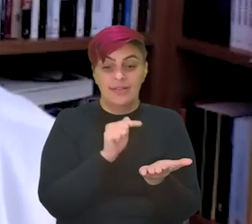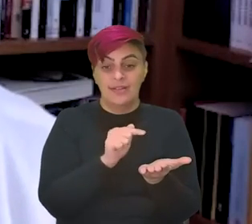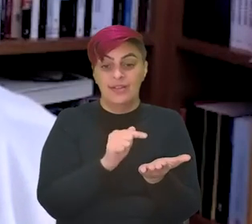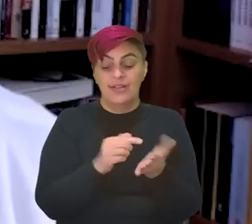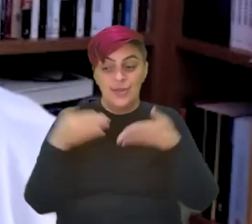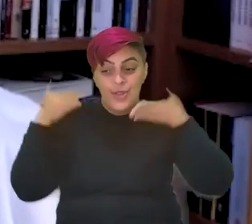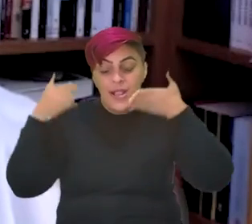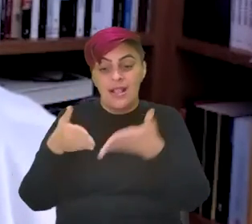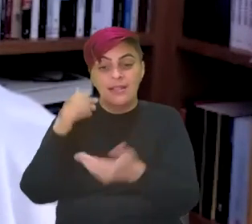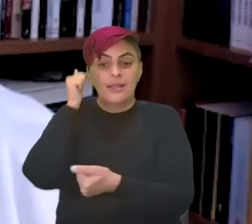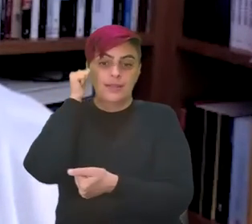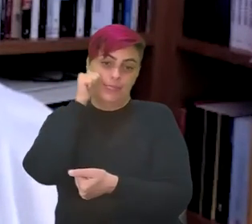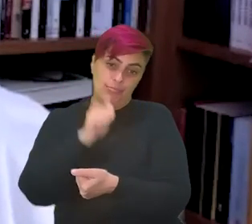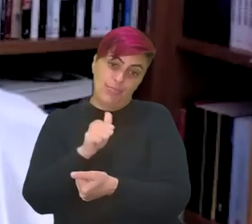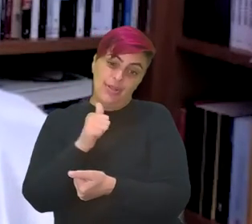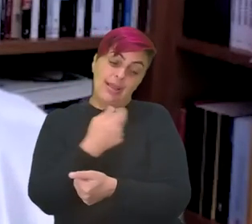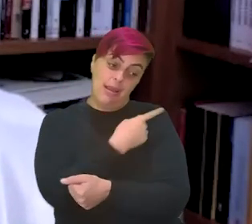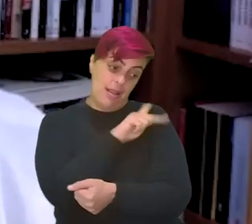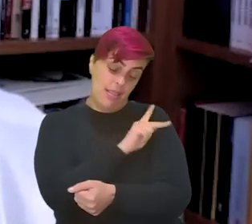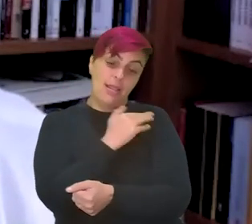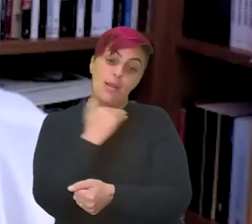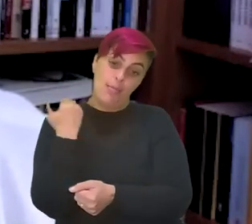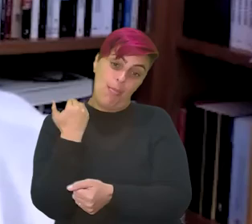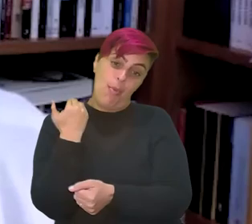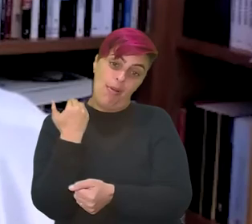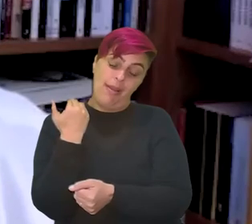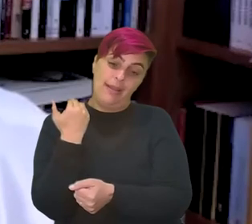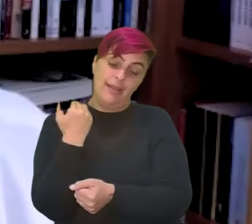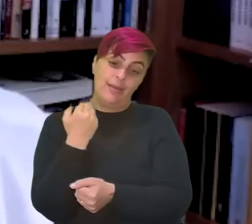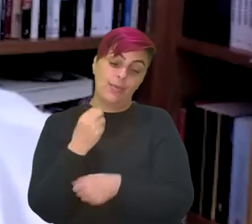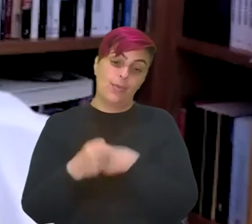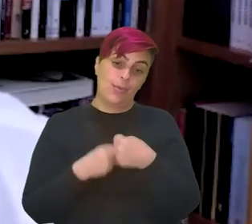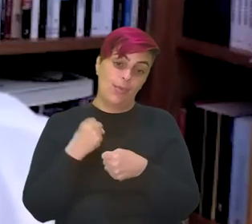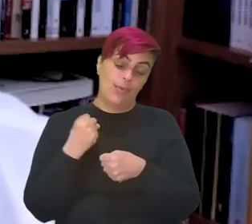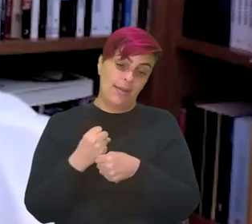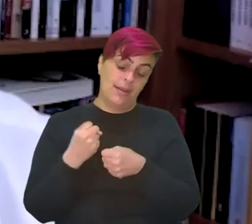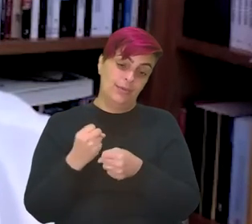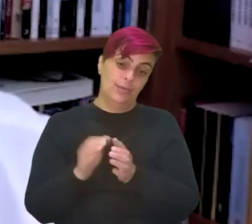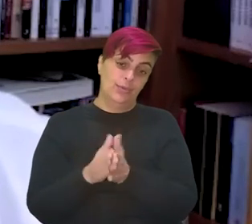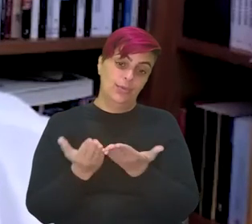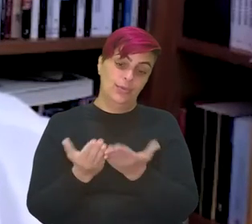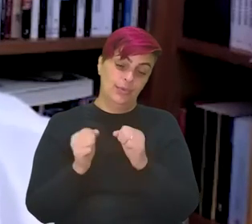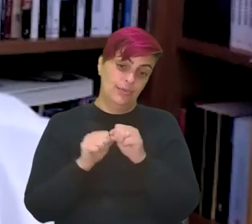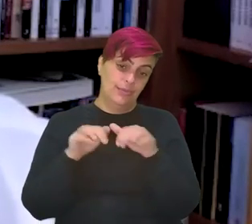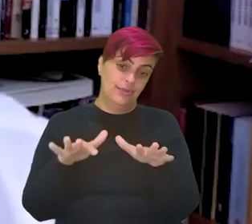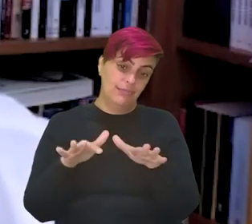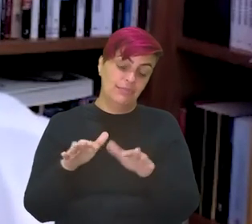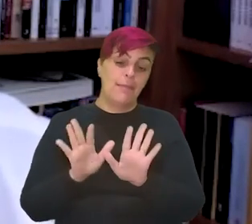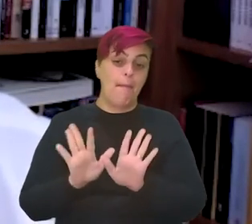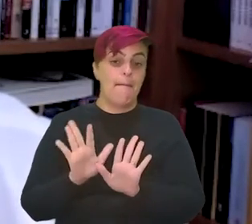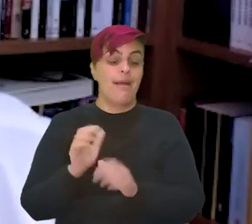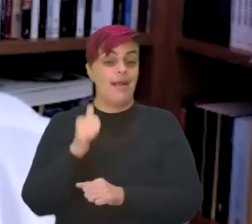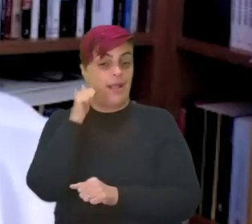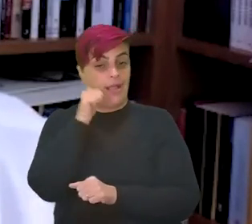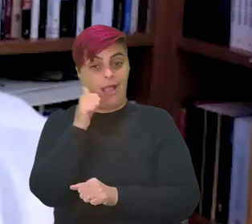dedicado à mulher, que tinha falecido em 1935, no mesmo ano que foi publicado, mas ela não chegou a